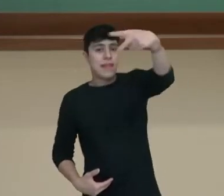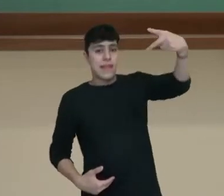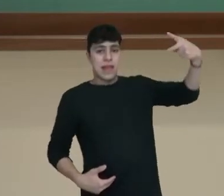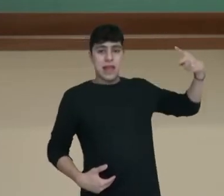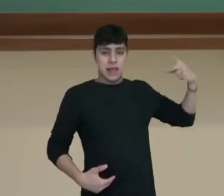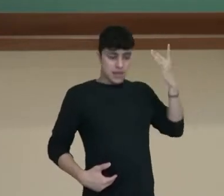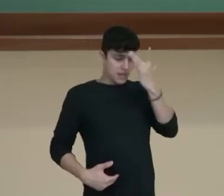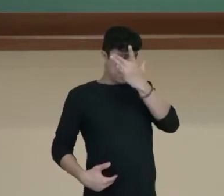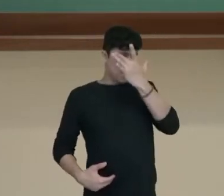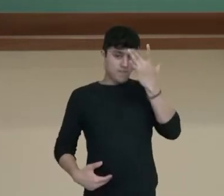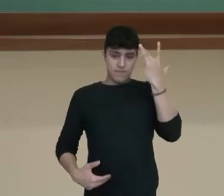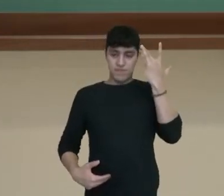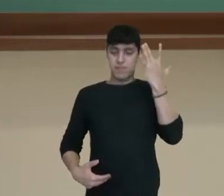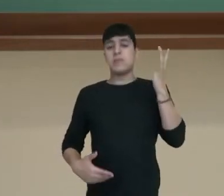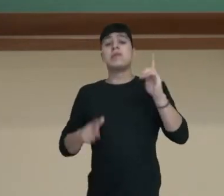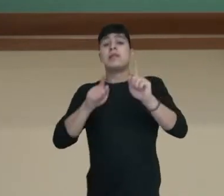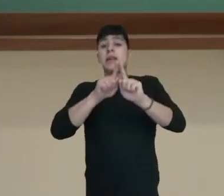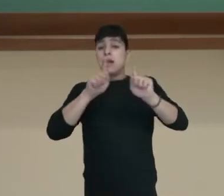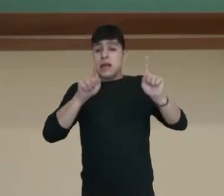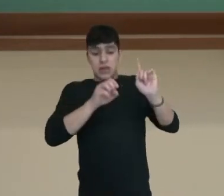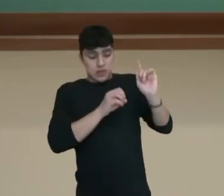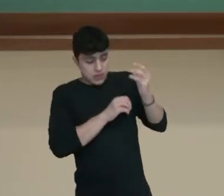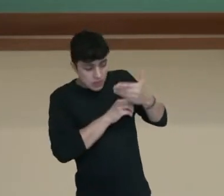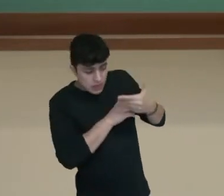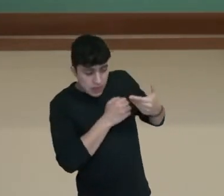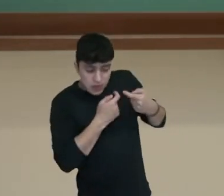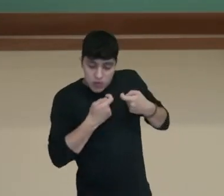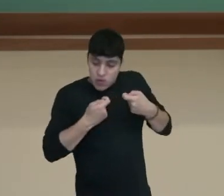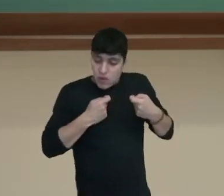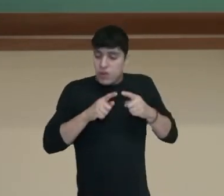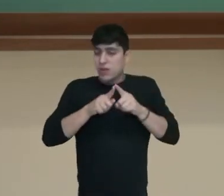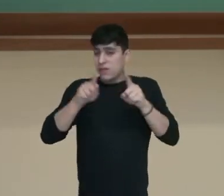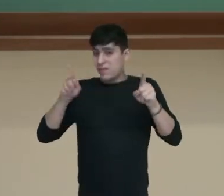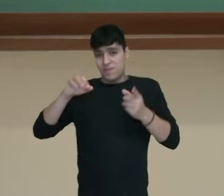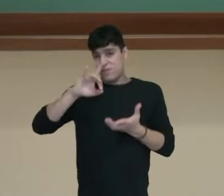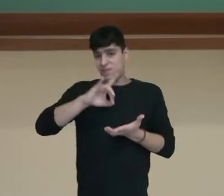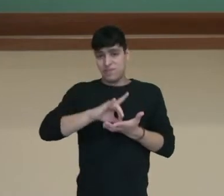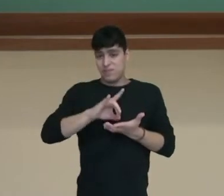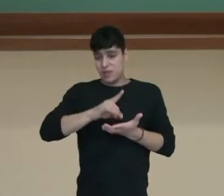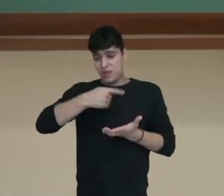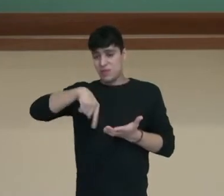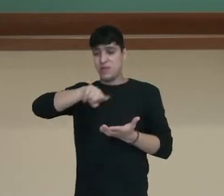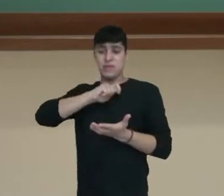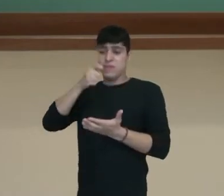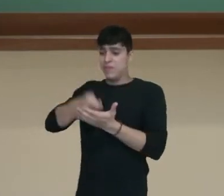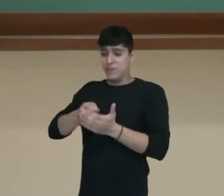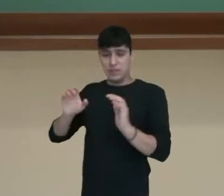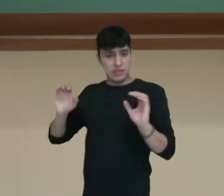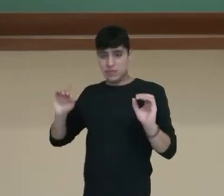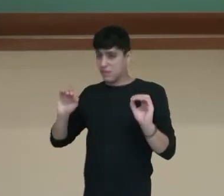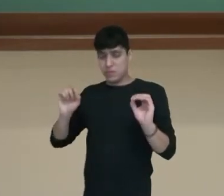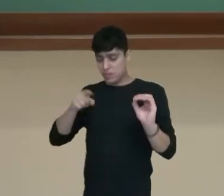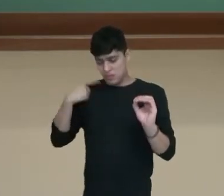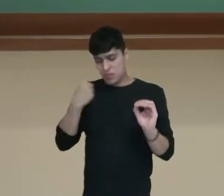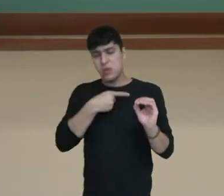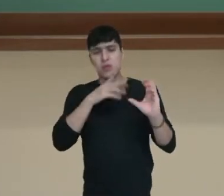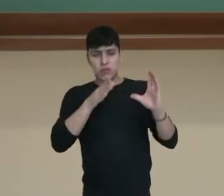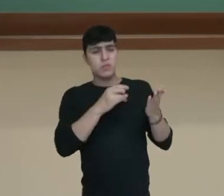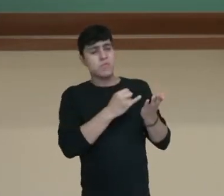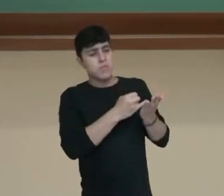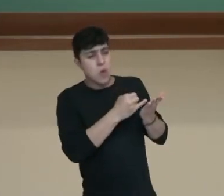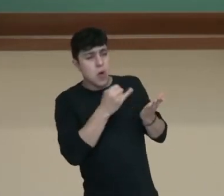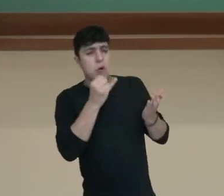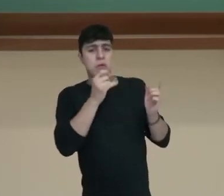vai gerir, mas para você estar numa escola pública, você não tem que, por exemplo, pagar ninguém especial. A gente contribui ali com os nossos